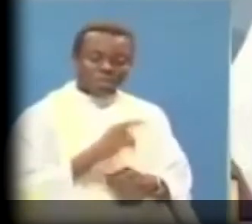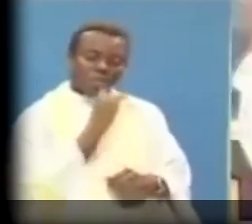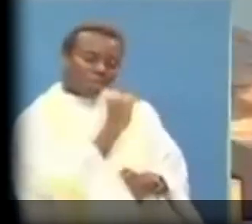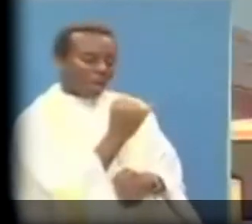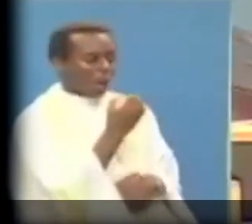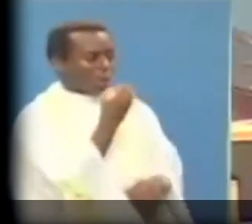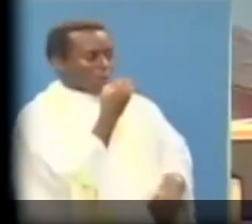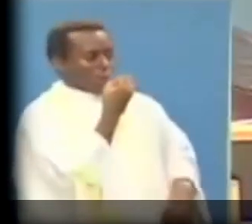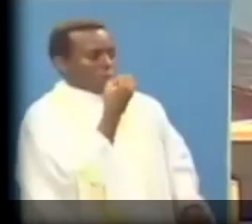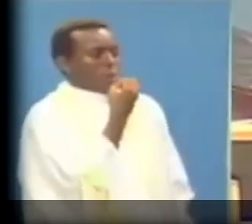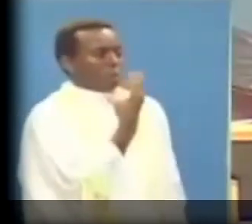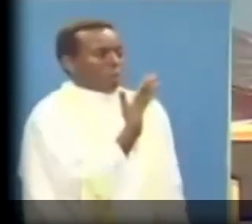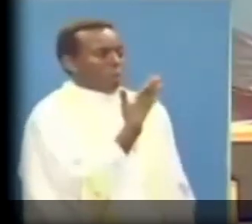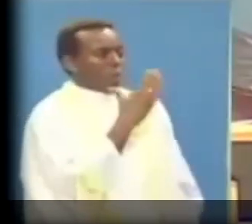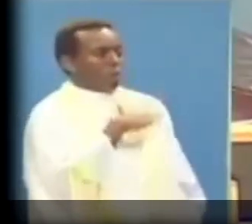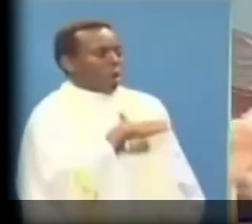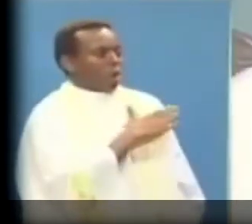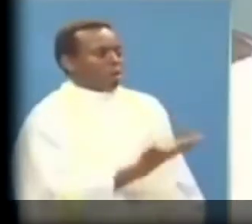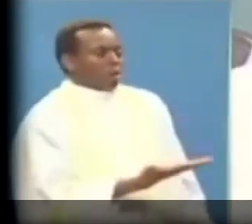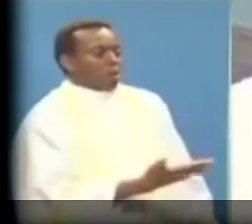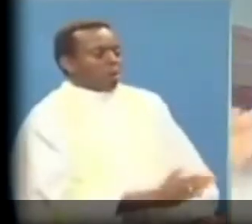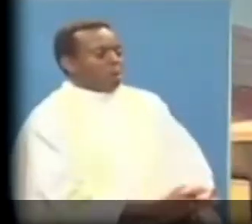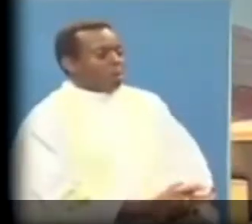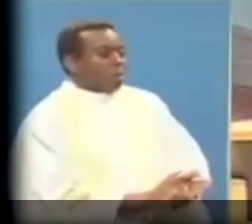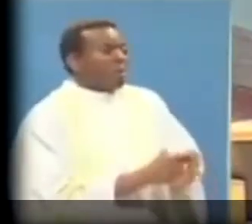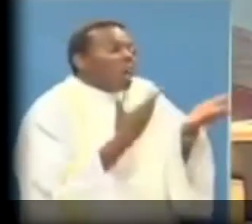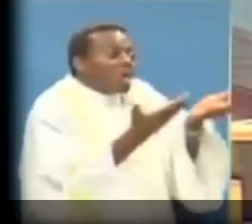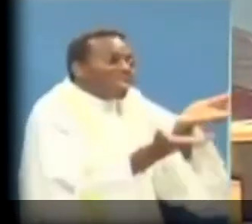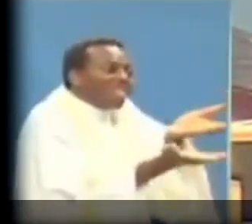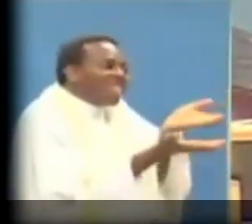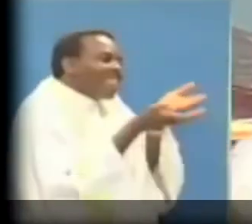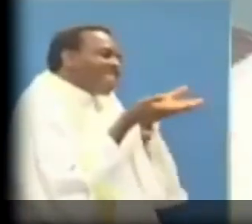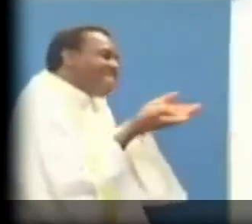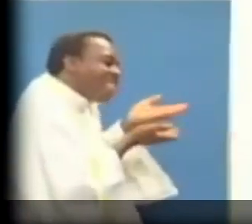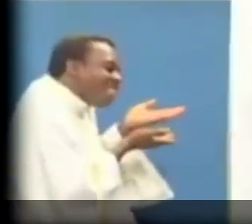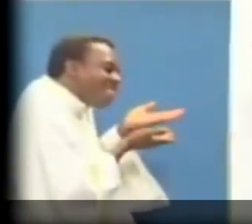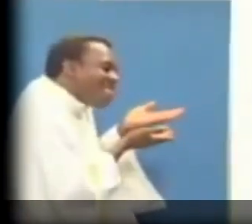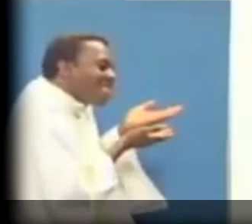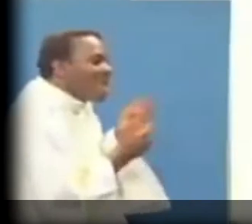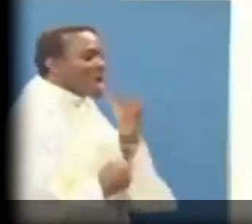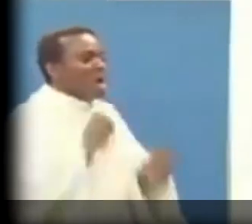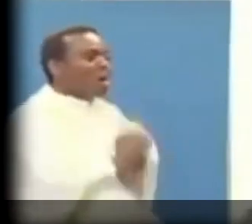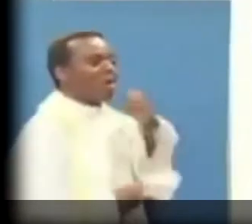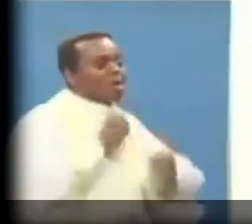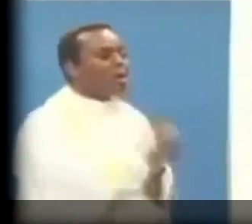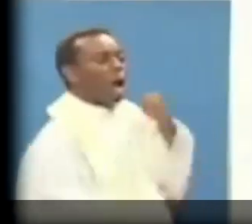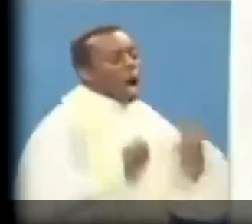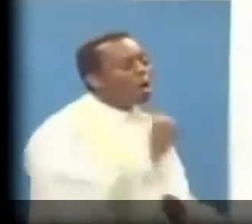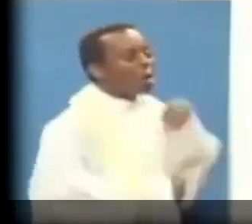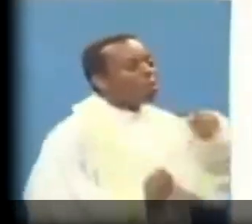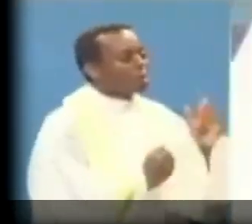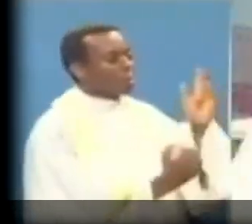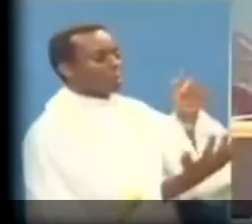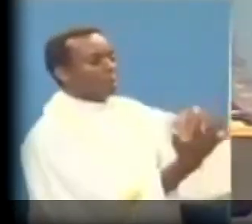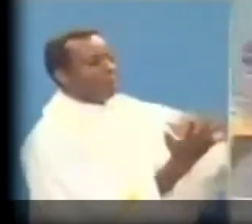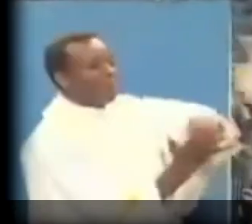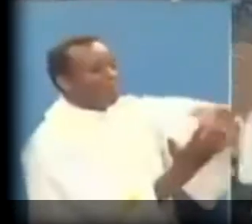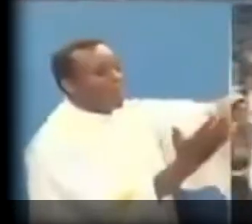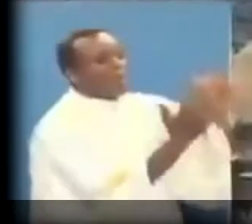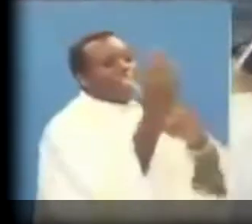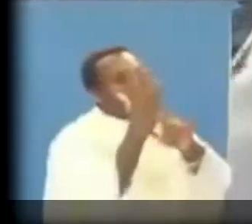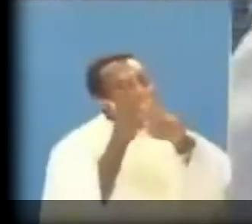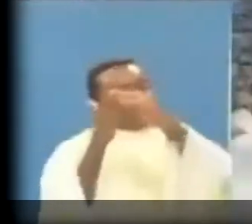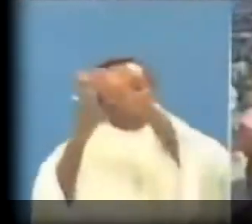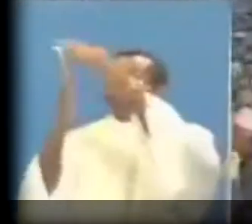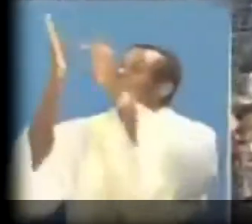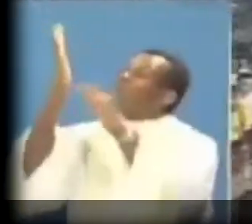minha cara mandei eles entrar e fui correndo feito doido e subi correndo a escada e cheguei